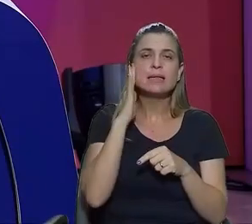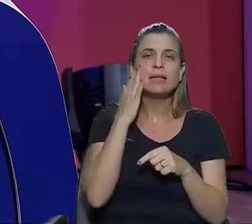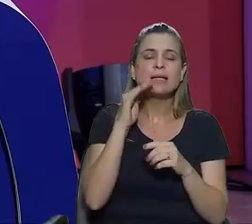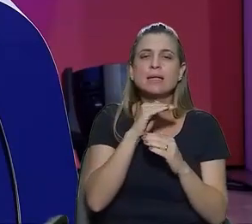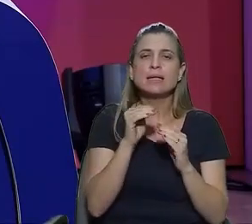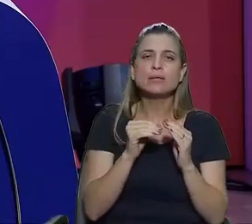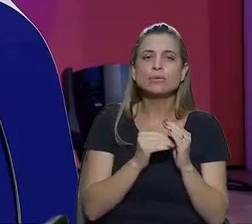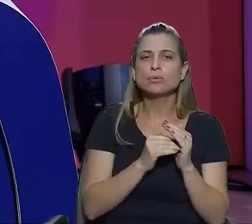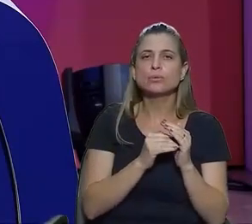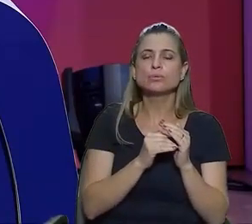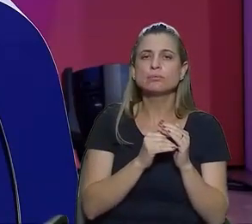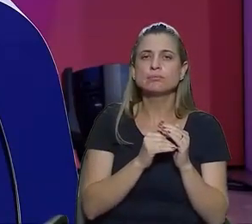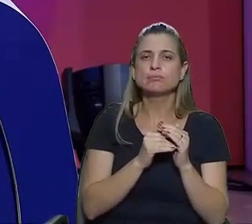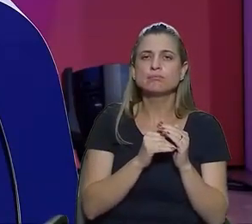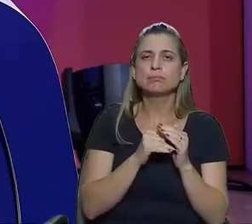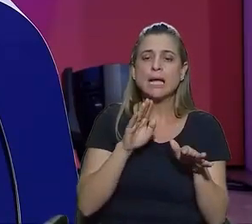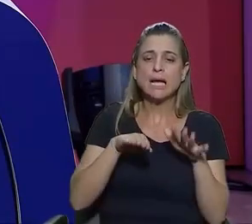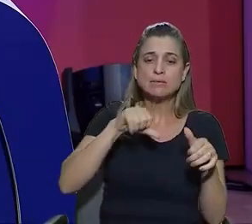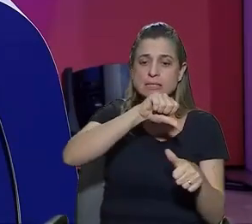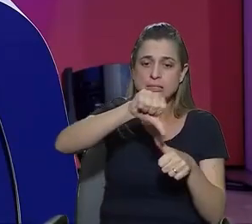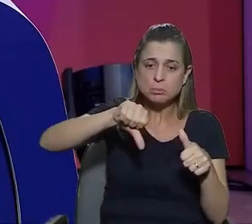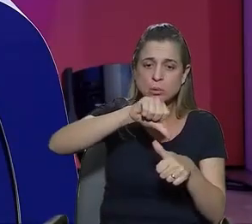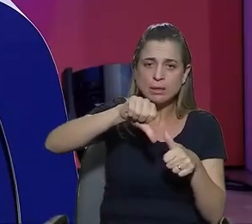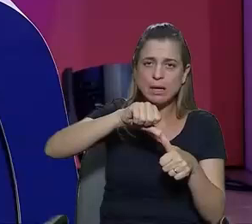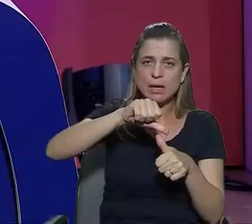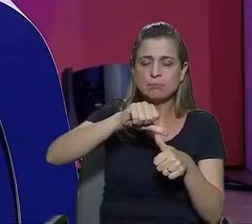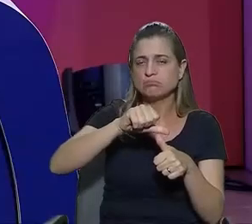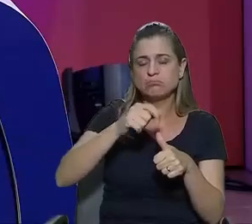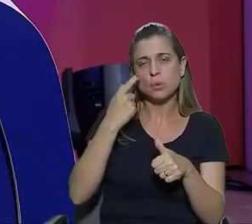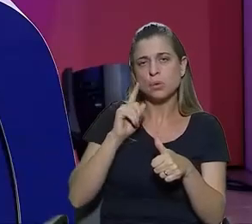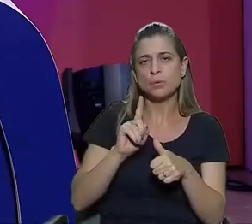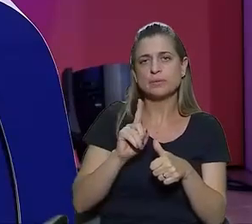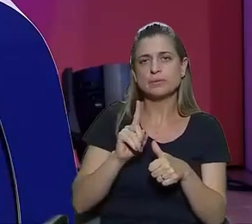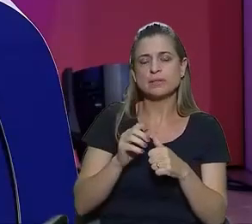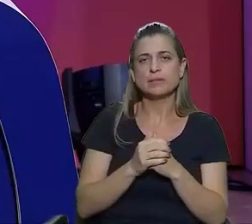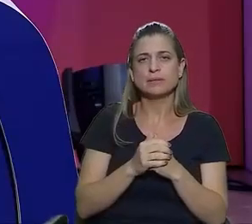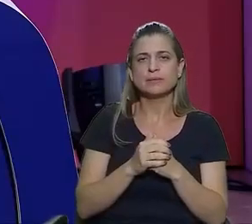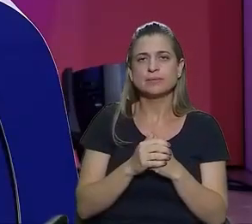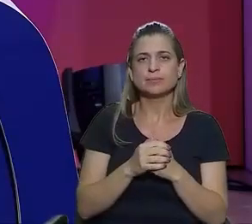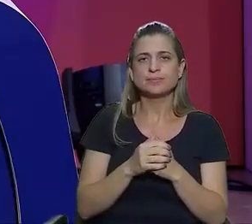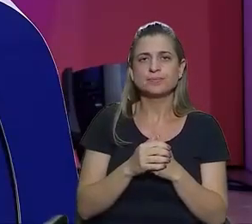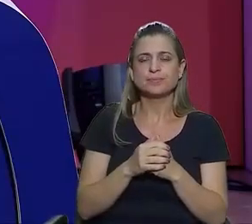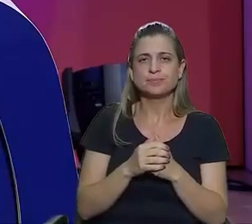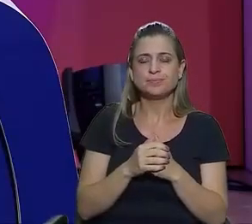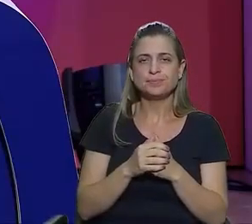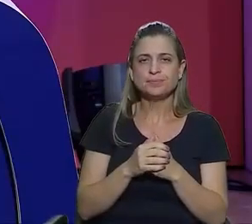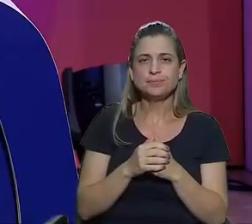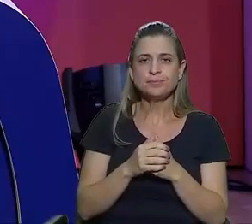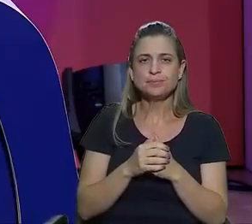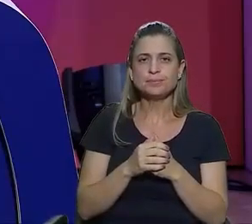vai conseguir mudar, né? Eu não estou falando de conformismo. Acho que o que eu estou falando é que é